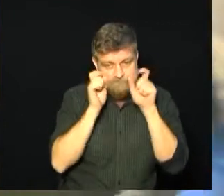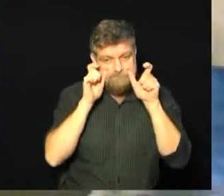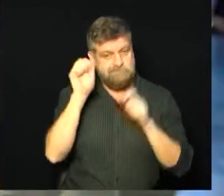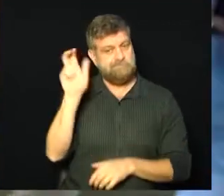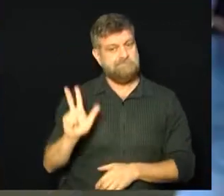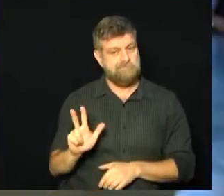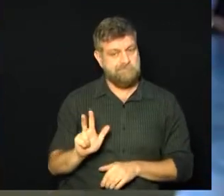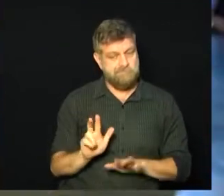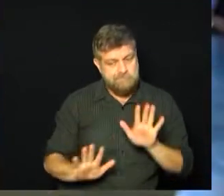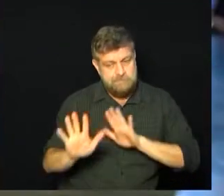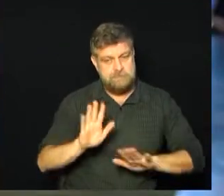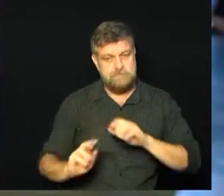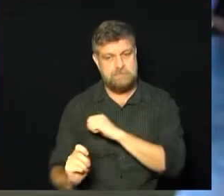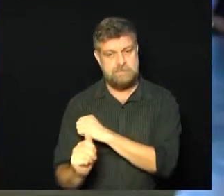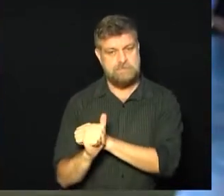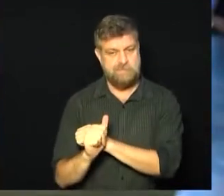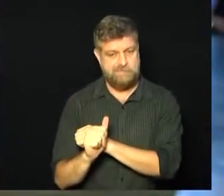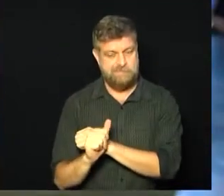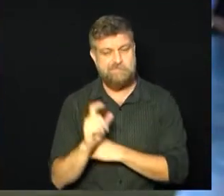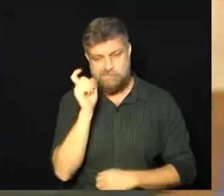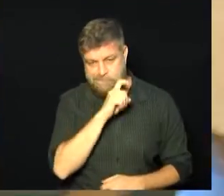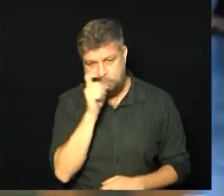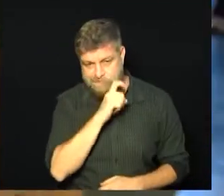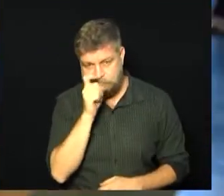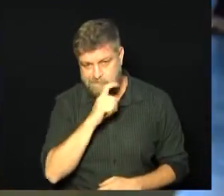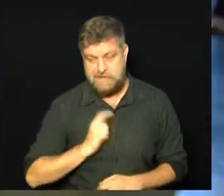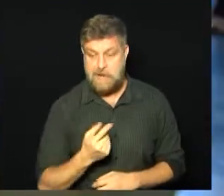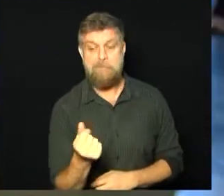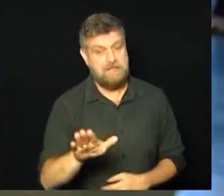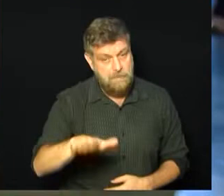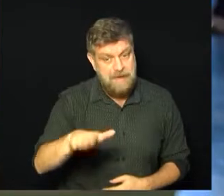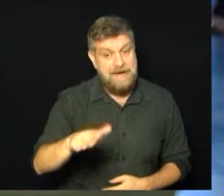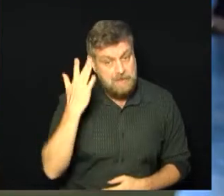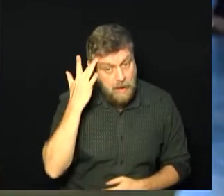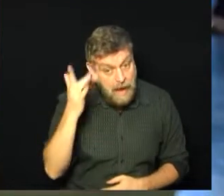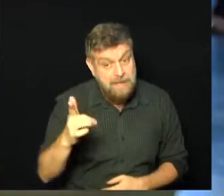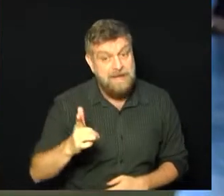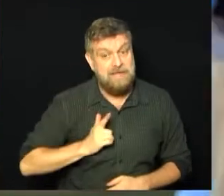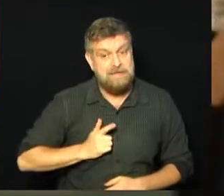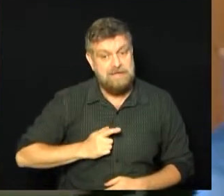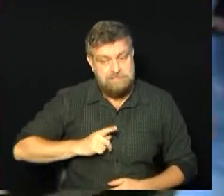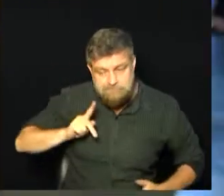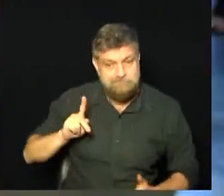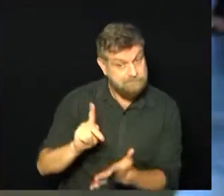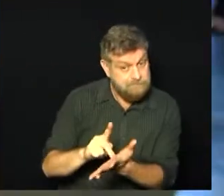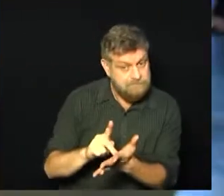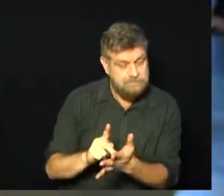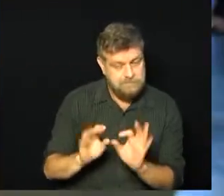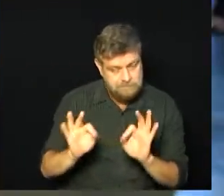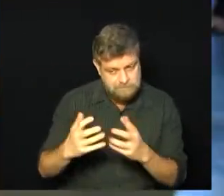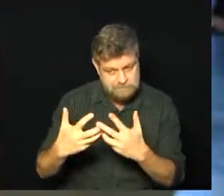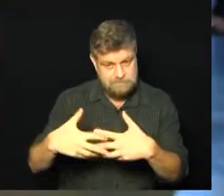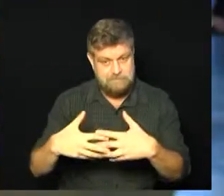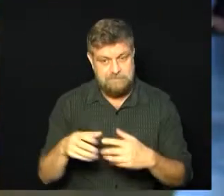na famosa Black Fraude, né? Tem que ser a Black Friday, que acontece amanhã e tem que valer a pena. Por isso a gente trouxe aqui